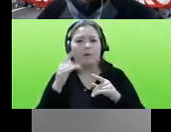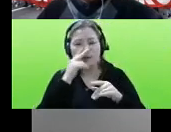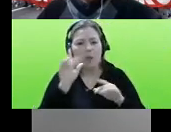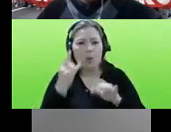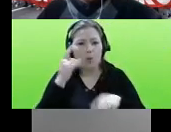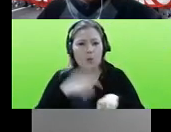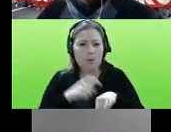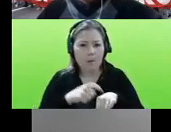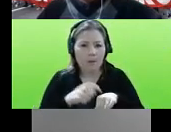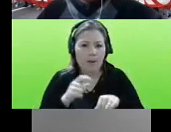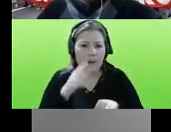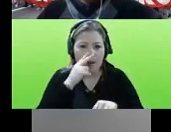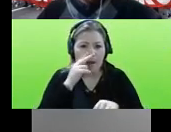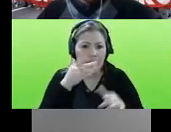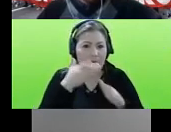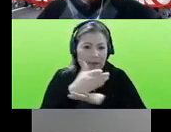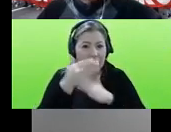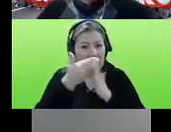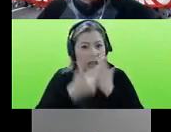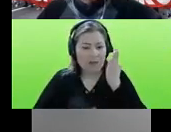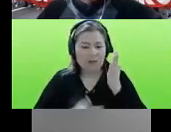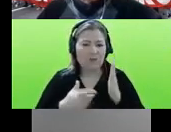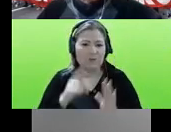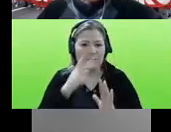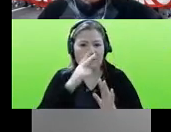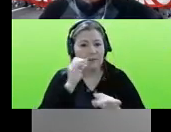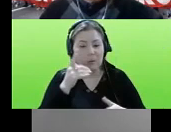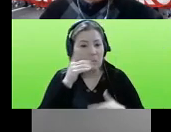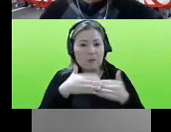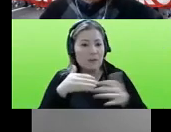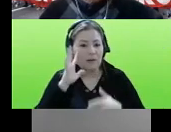para entrar na lista do livro da vida, né? Então, quem